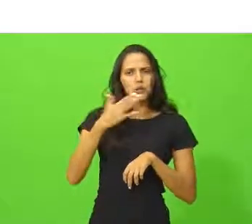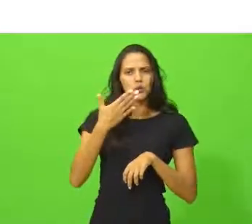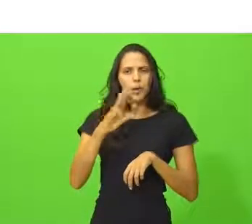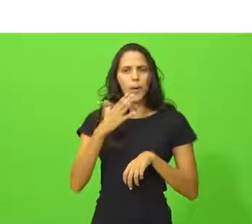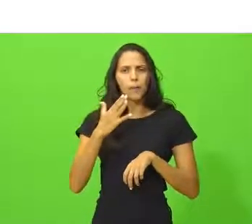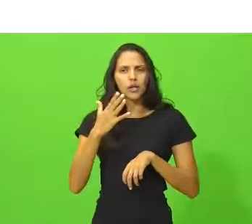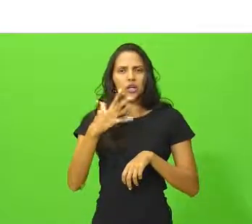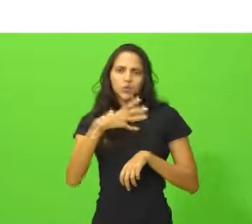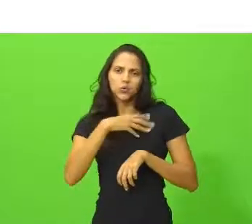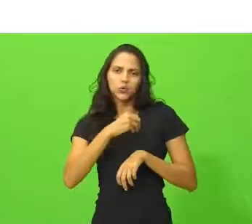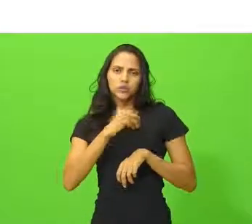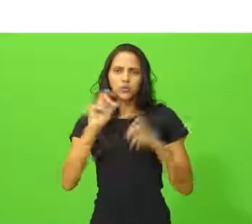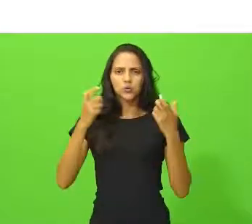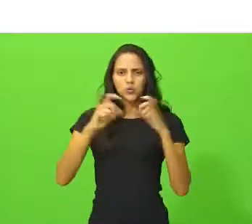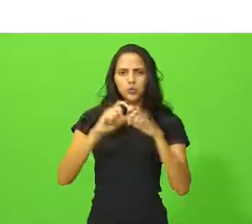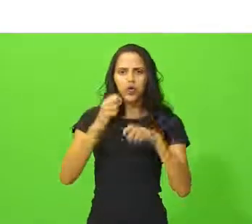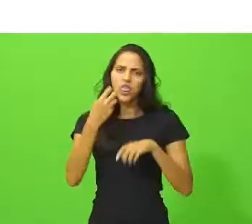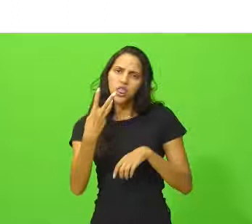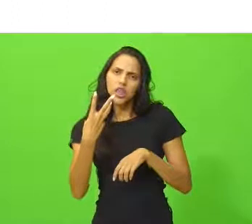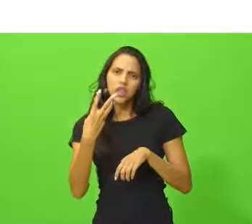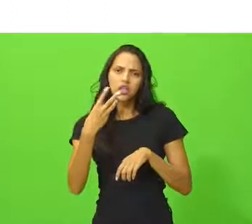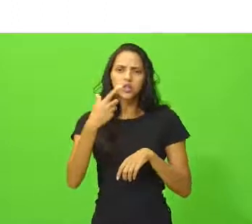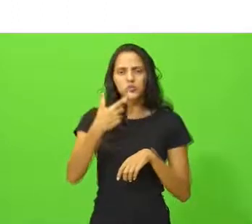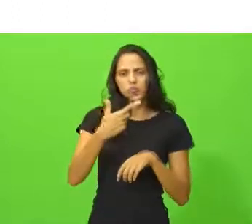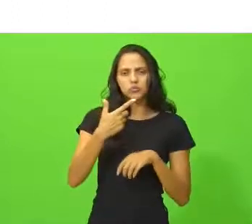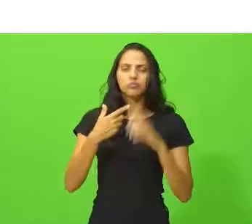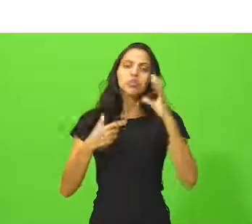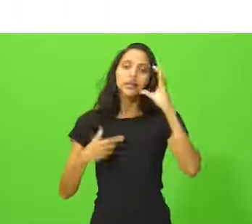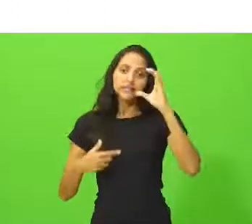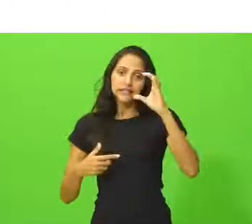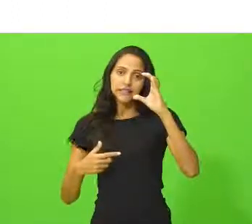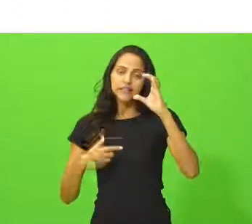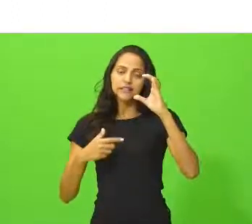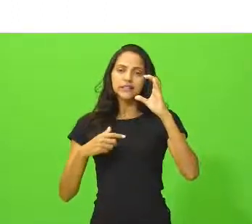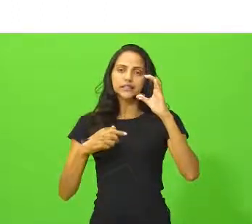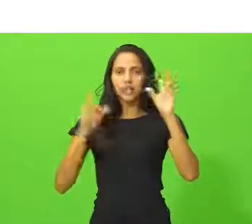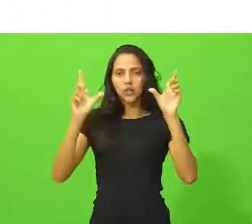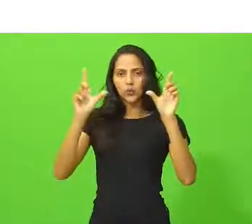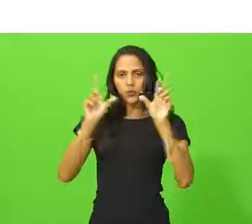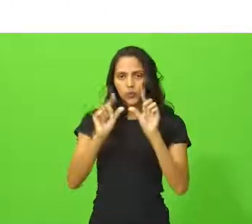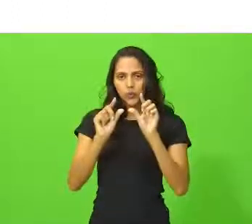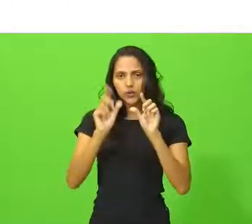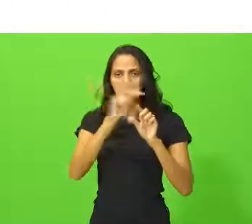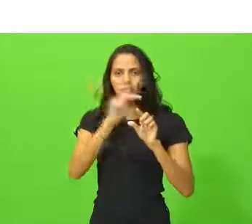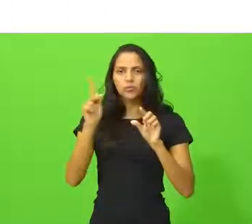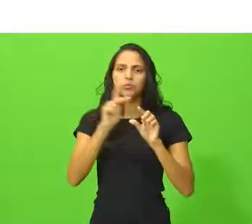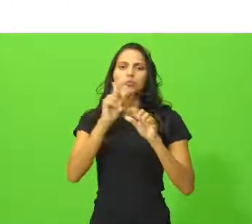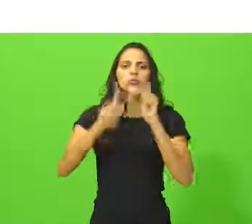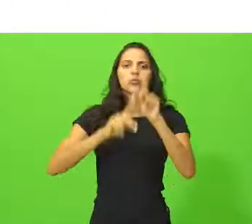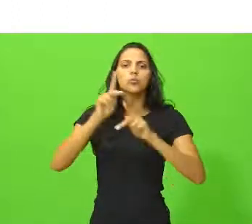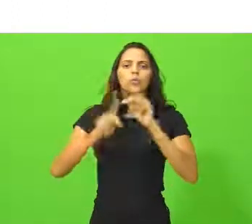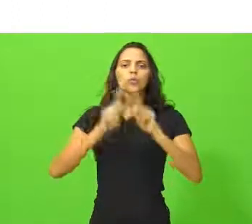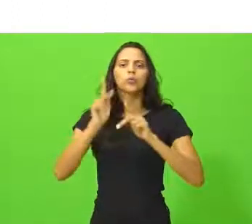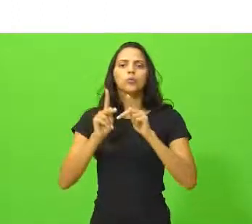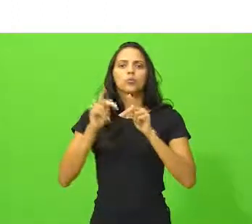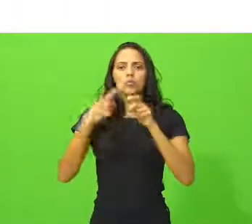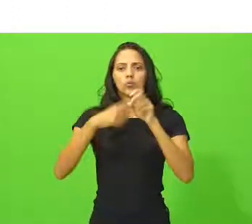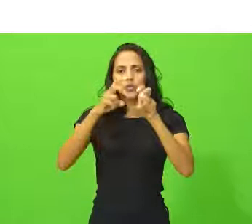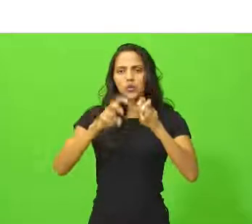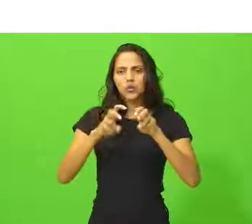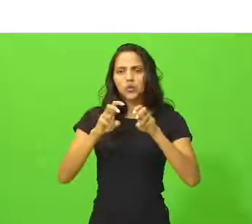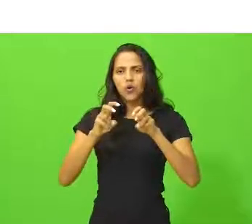3 vezes menos filhos do que hoje. Letra C, a diminuição relativa da população rural coincide com